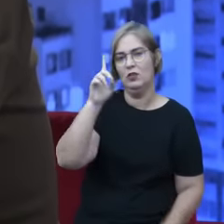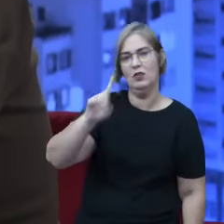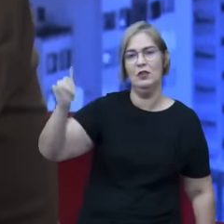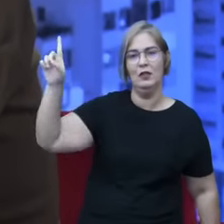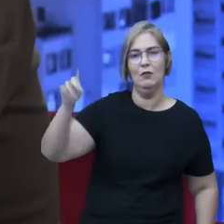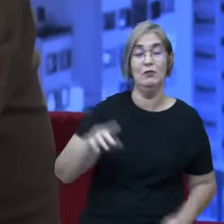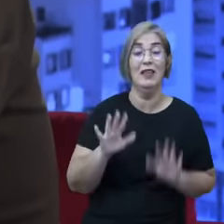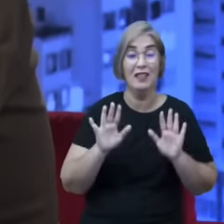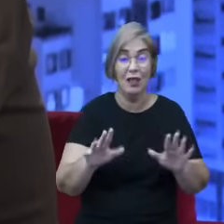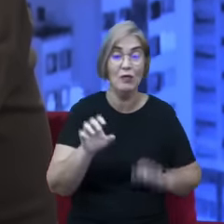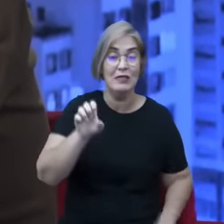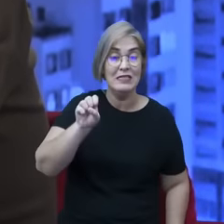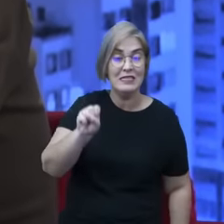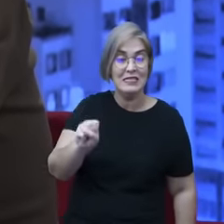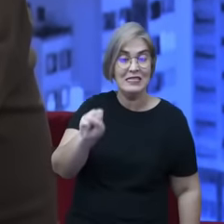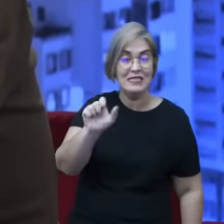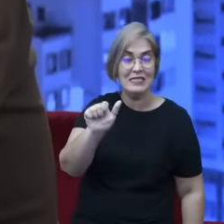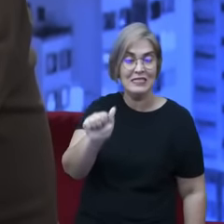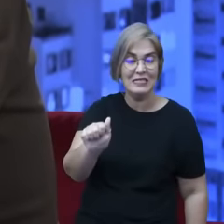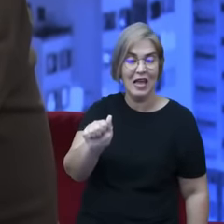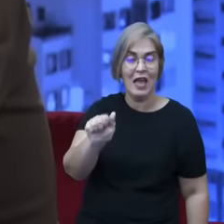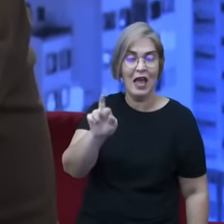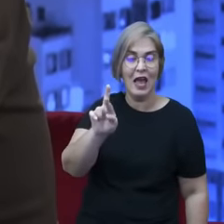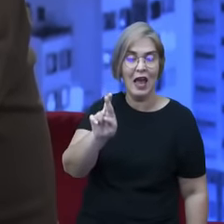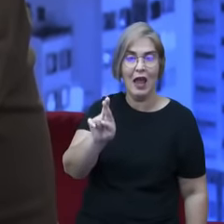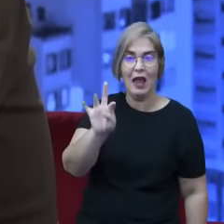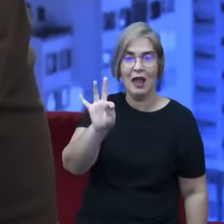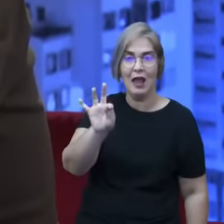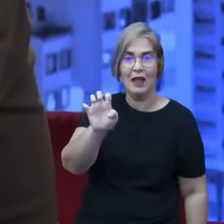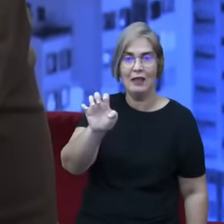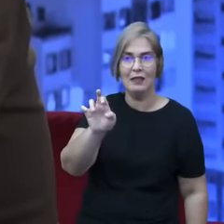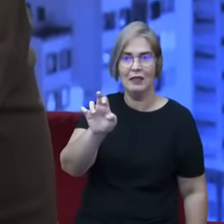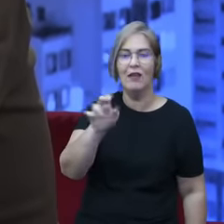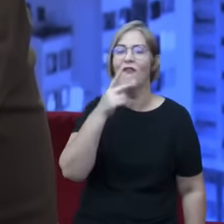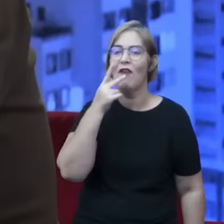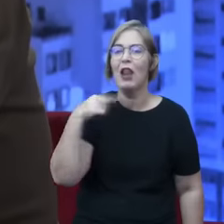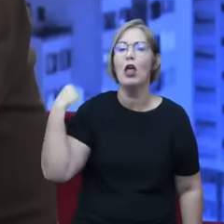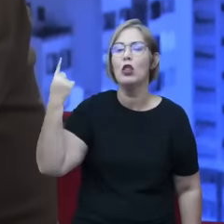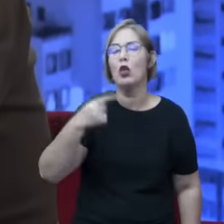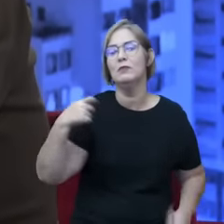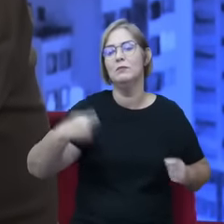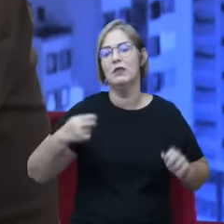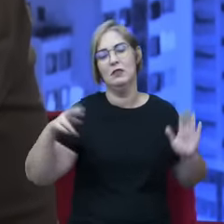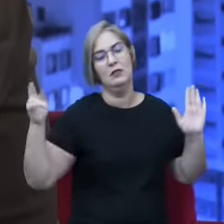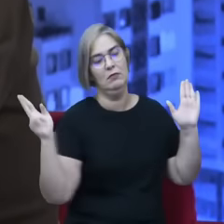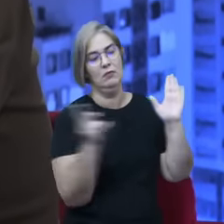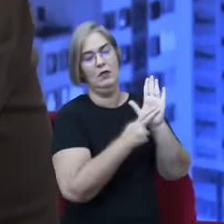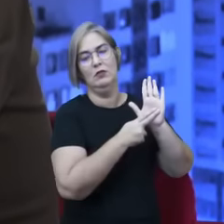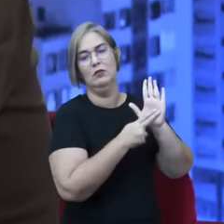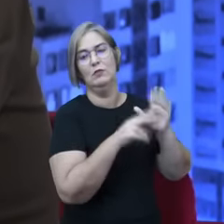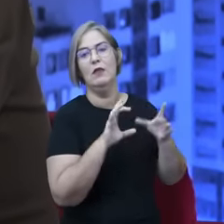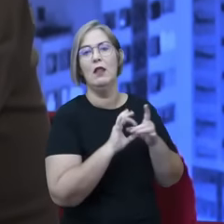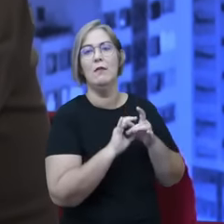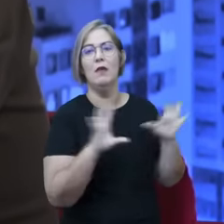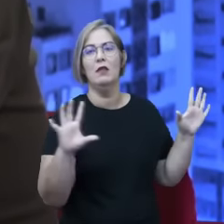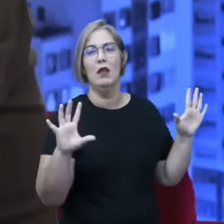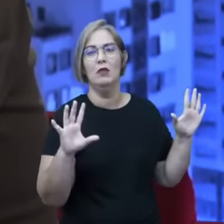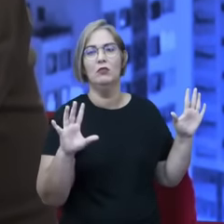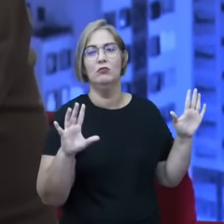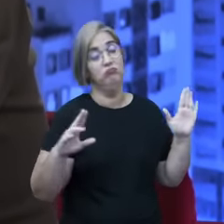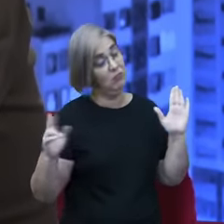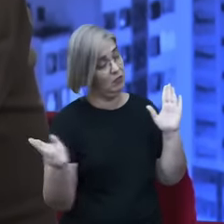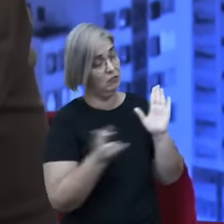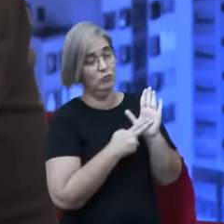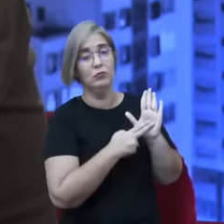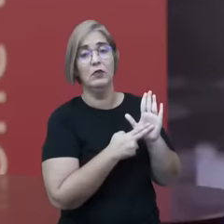será sempre eh a nossa necessidade de assumirmos a nossa liberdade. Nós temos que assumir a liberdade